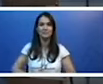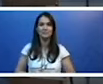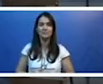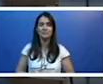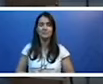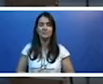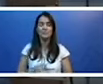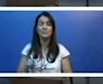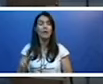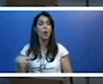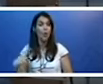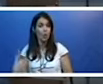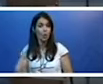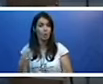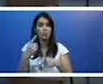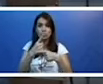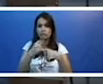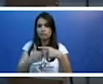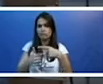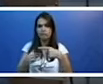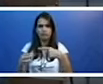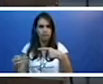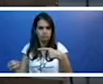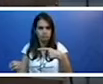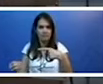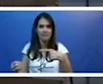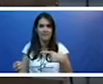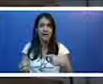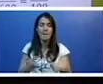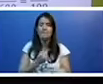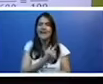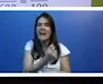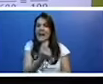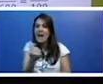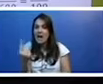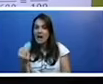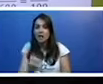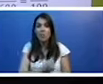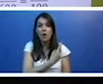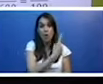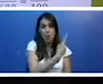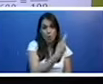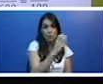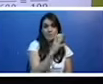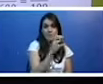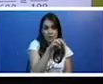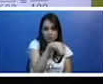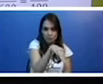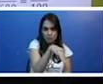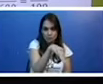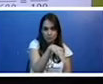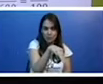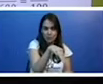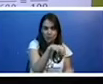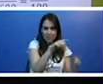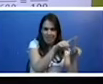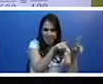100 ou 1 de 100. Para cada 1 centímetro aqui na